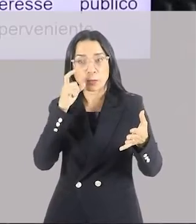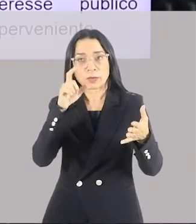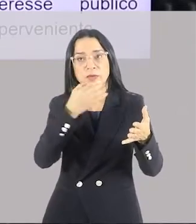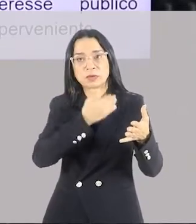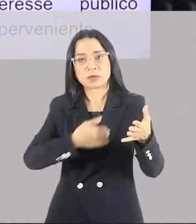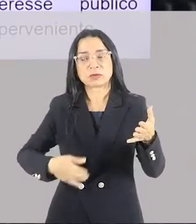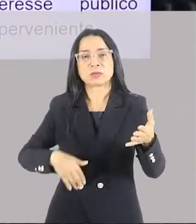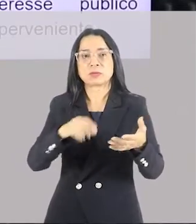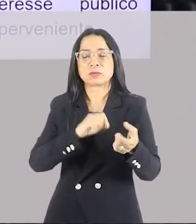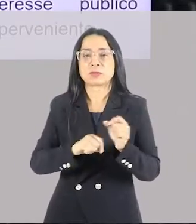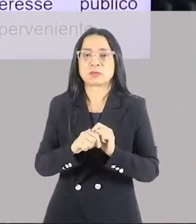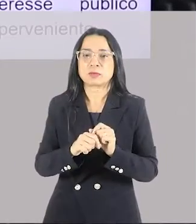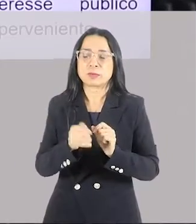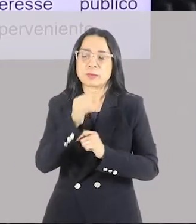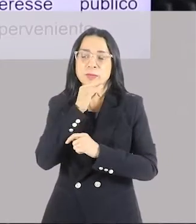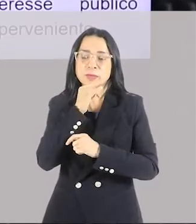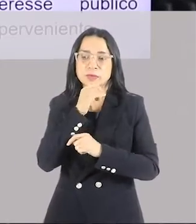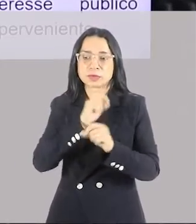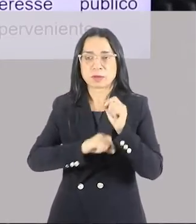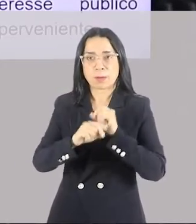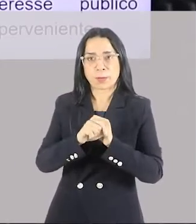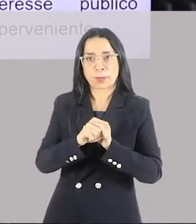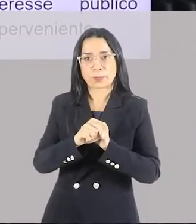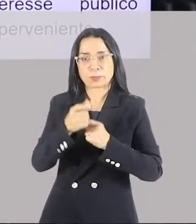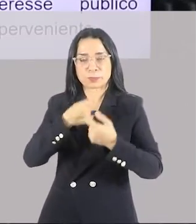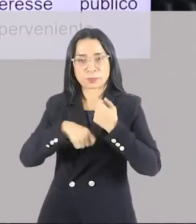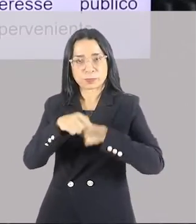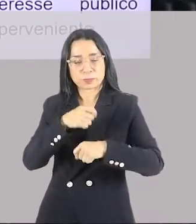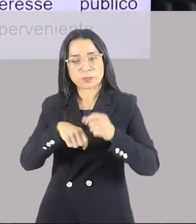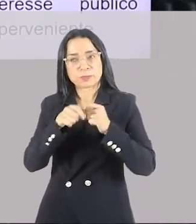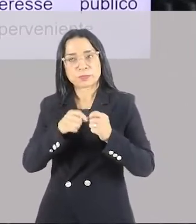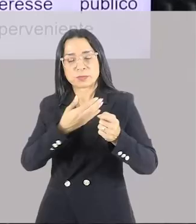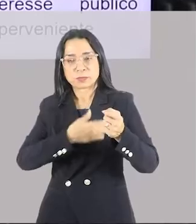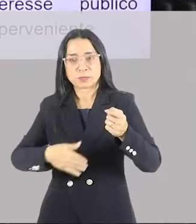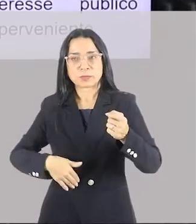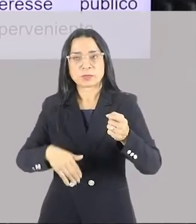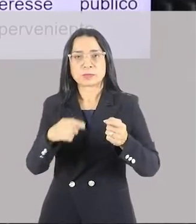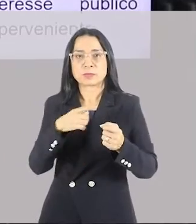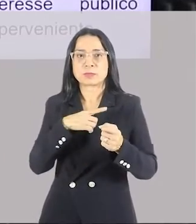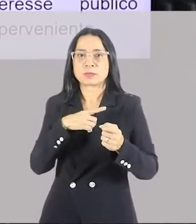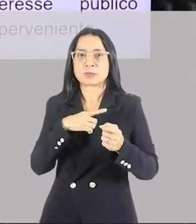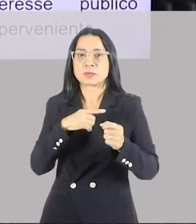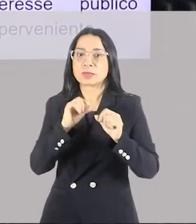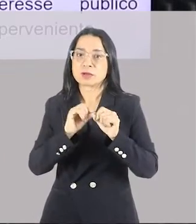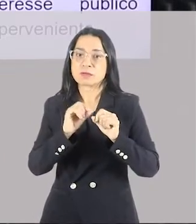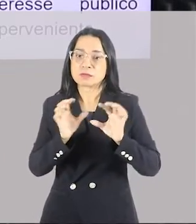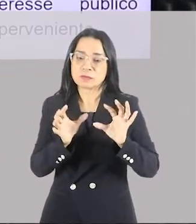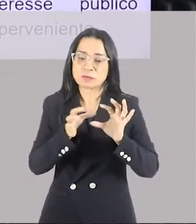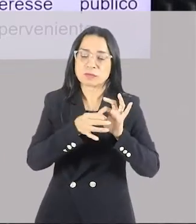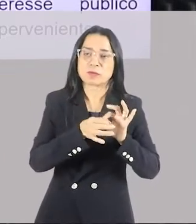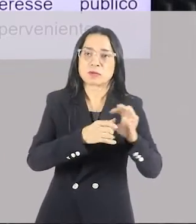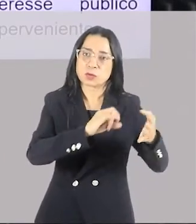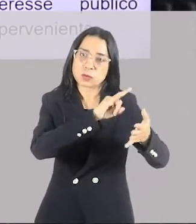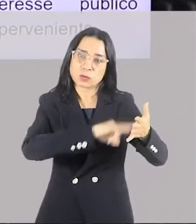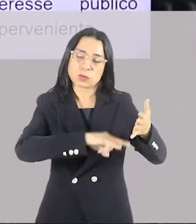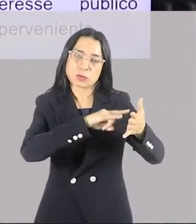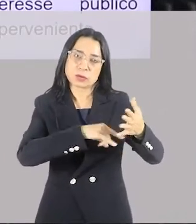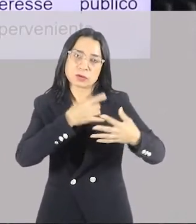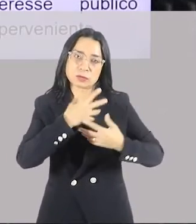seja, digamos que a administração pública celebre um contrato de adesão, ou seja, celebre um contrato